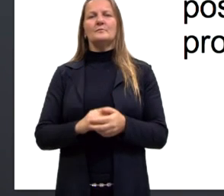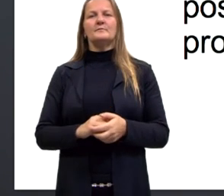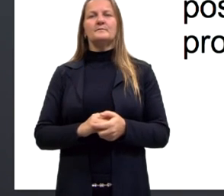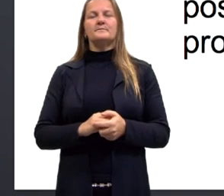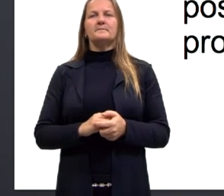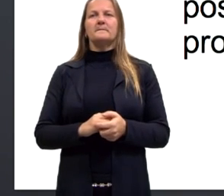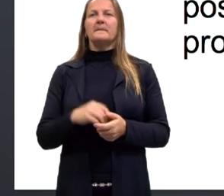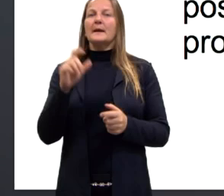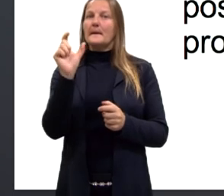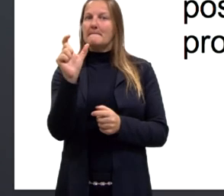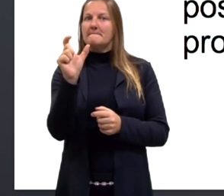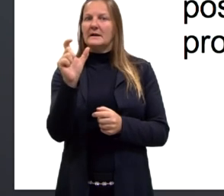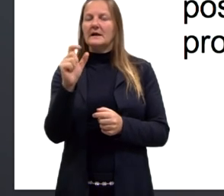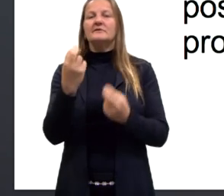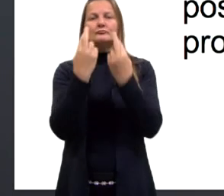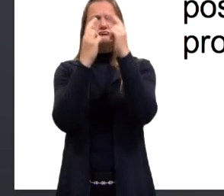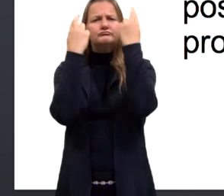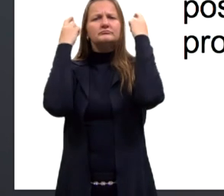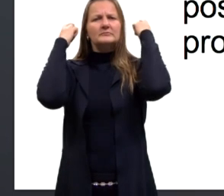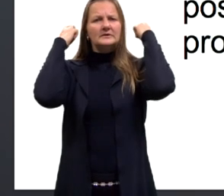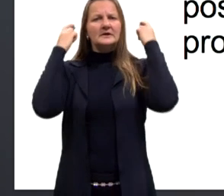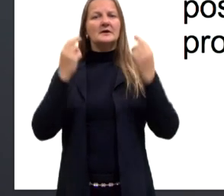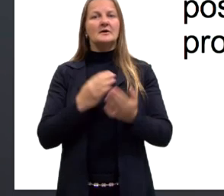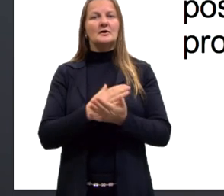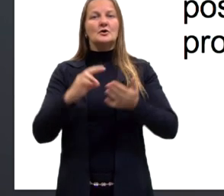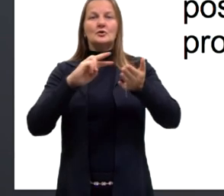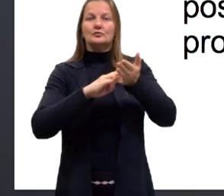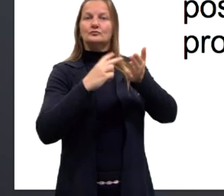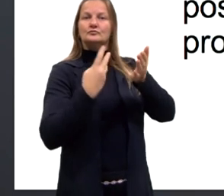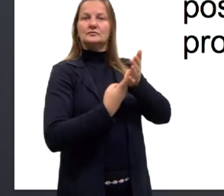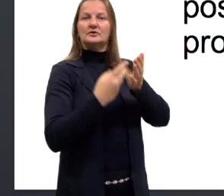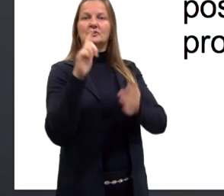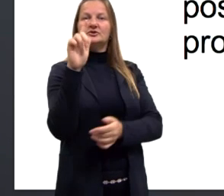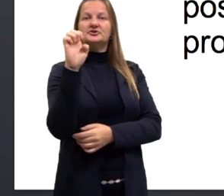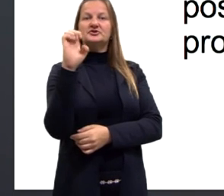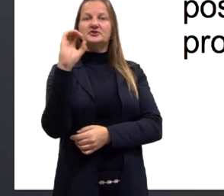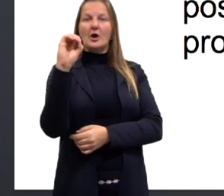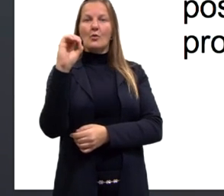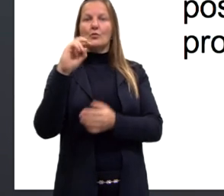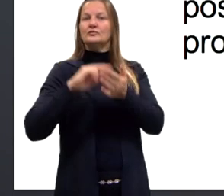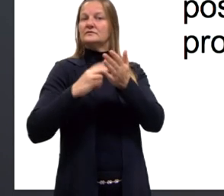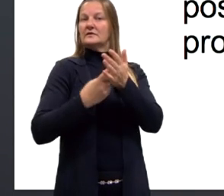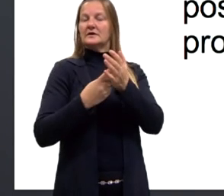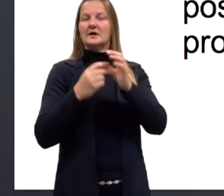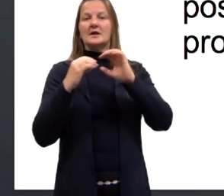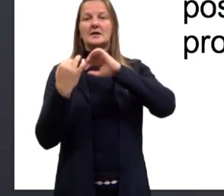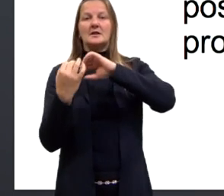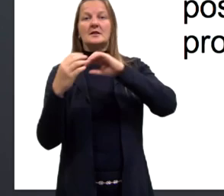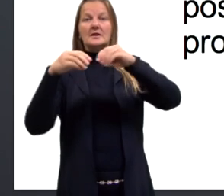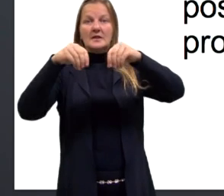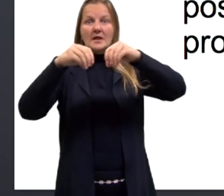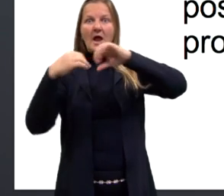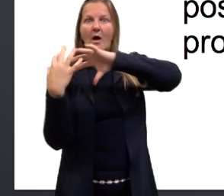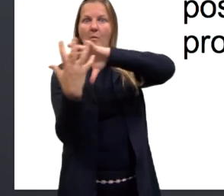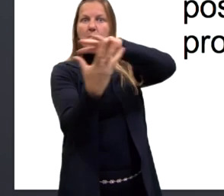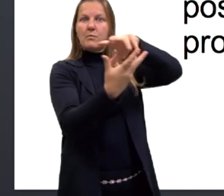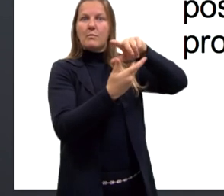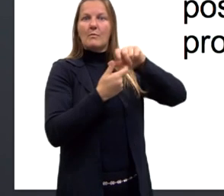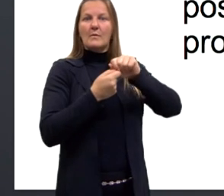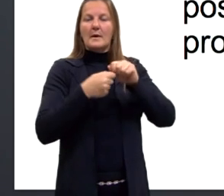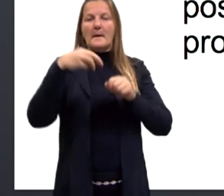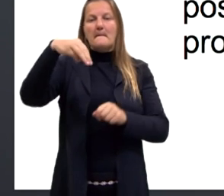então é uma palavra de origem grega que significa gel terra e meter ia que vem da palavra